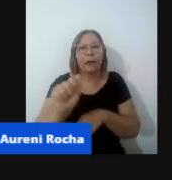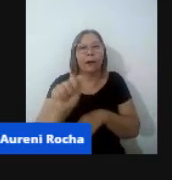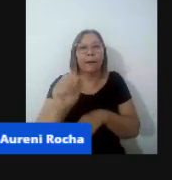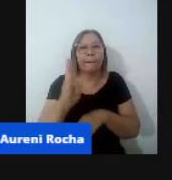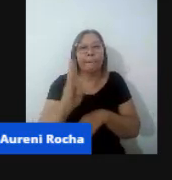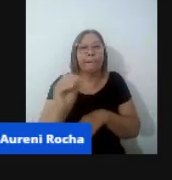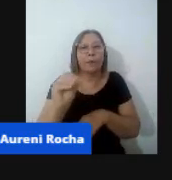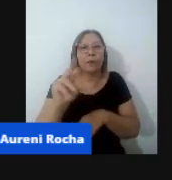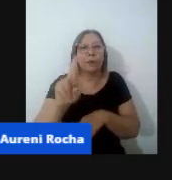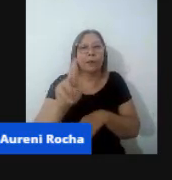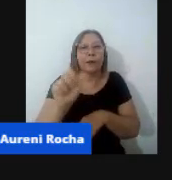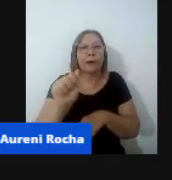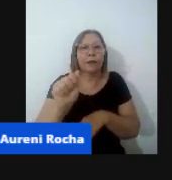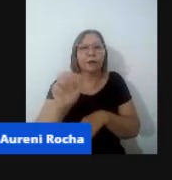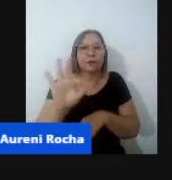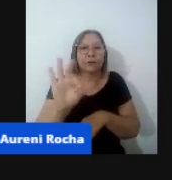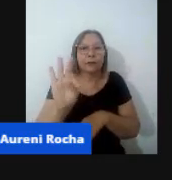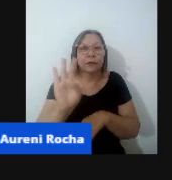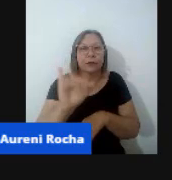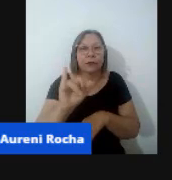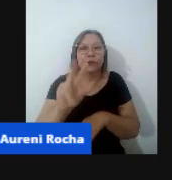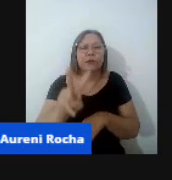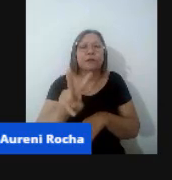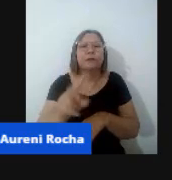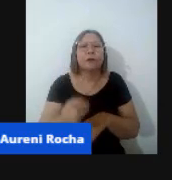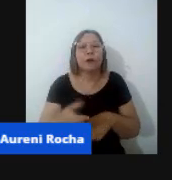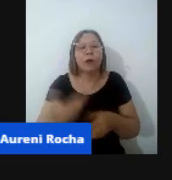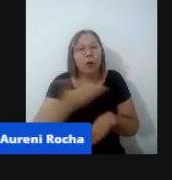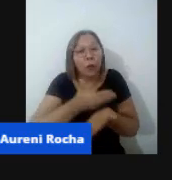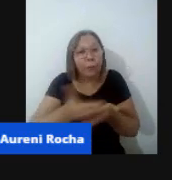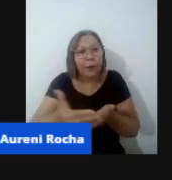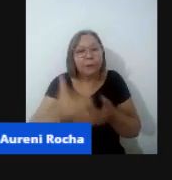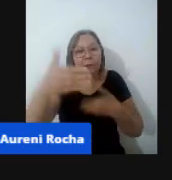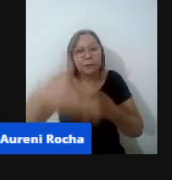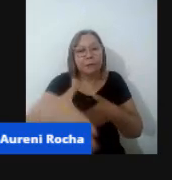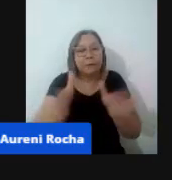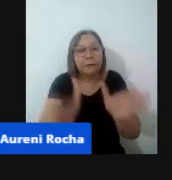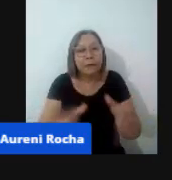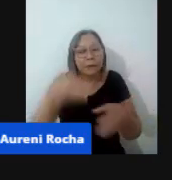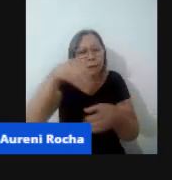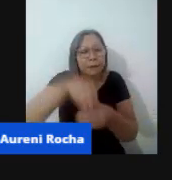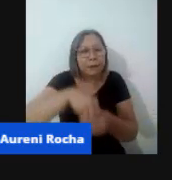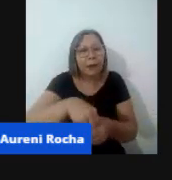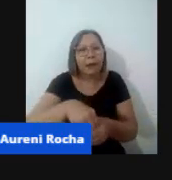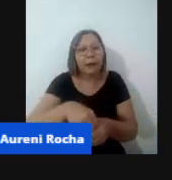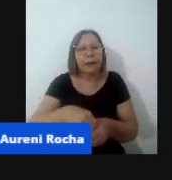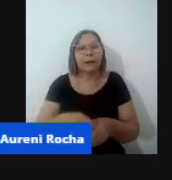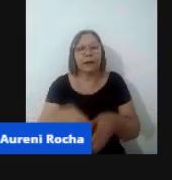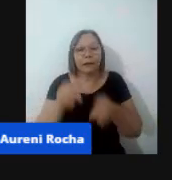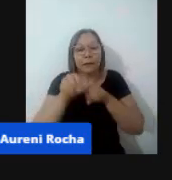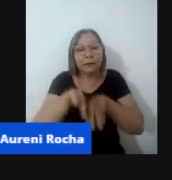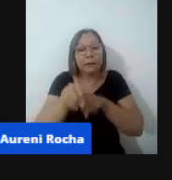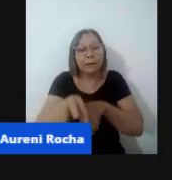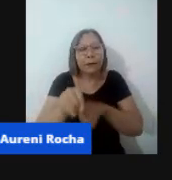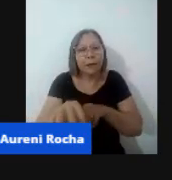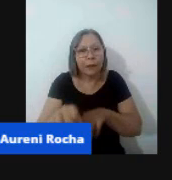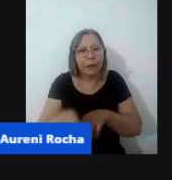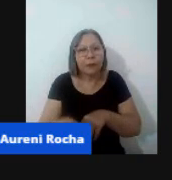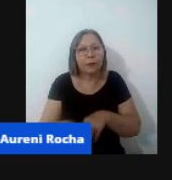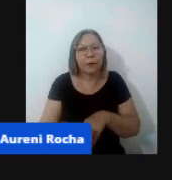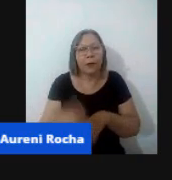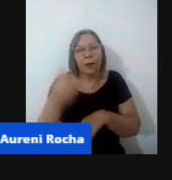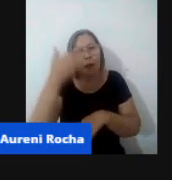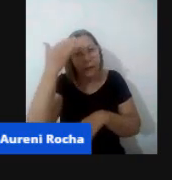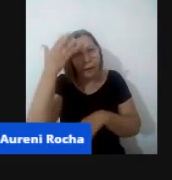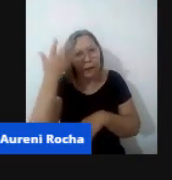criança também desenvolvendo habilidades sociais, autonomia, independência. Essa criança precisa saber como